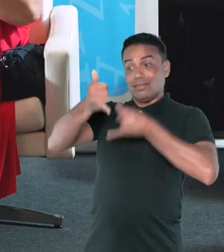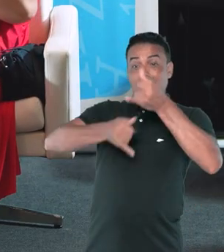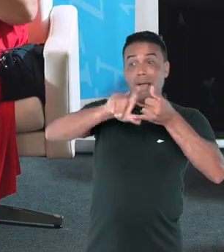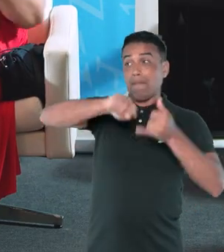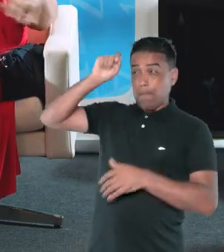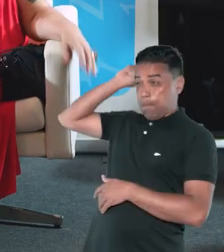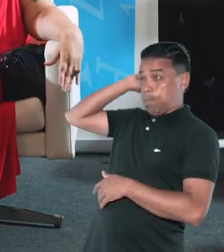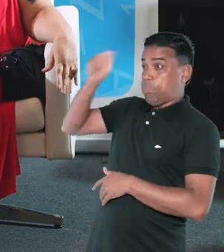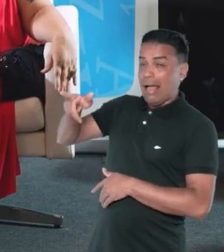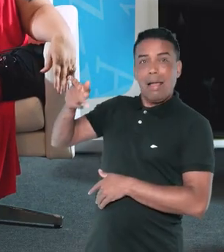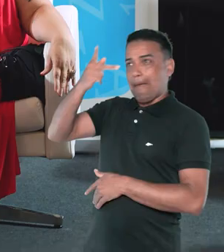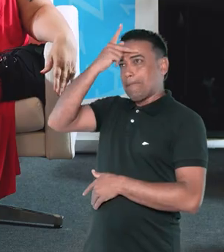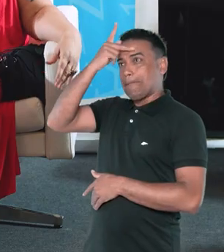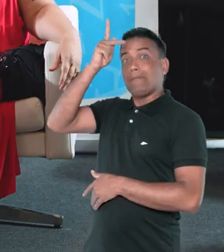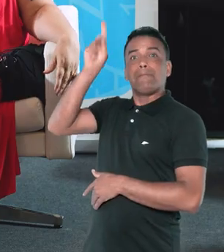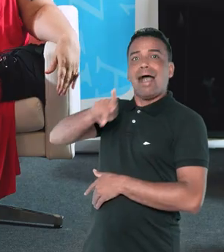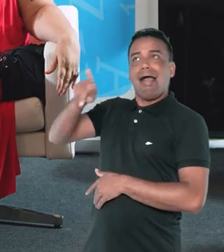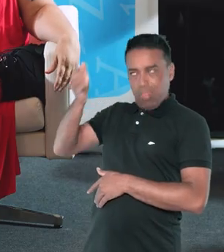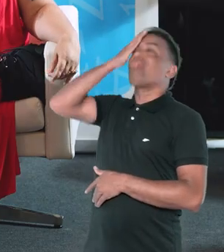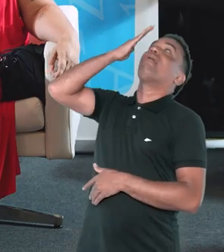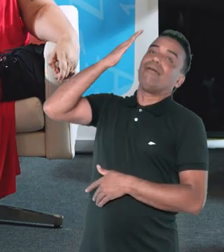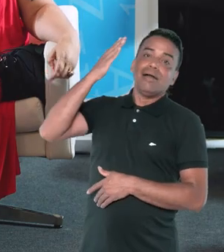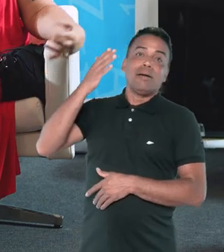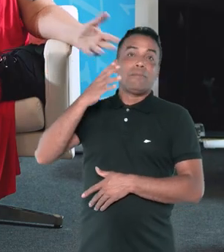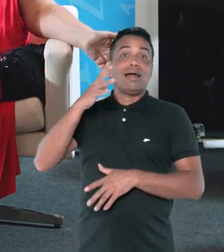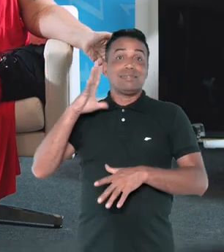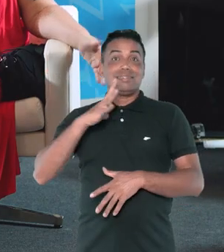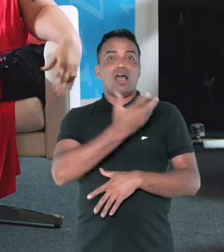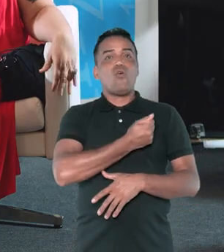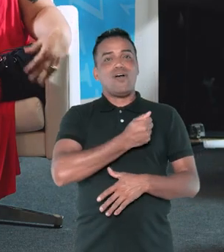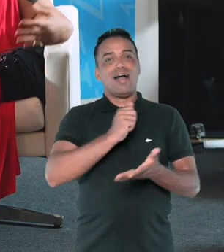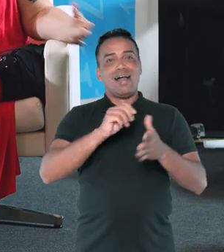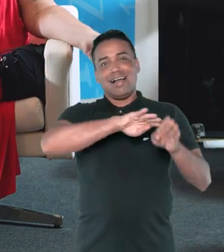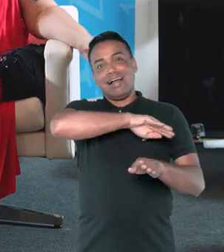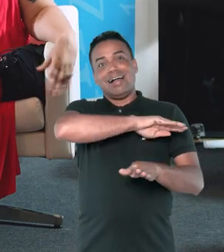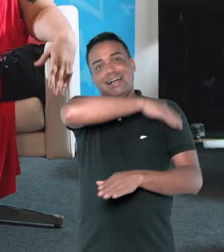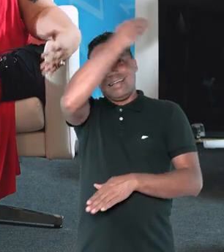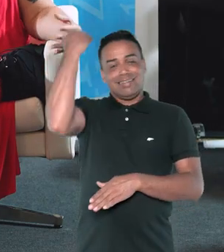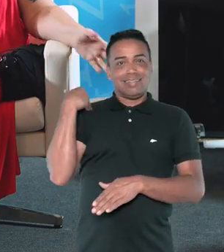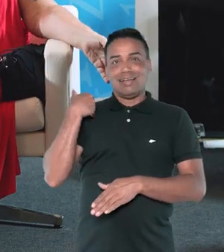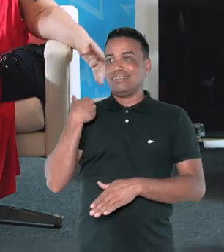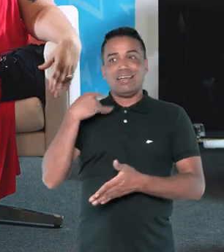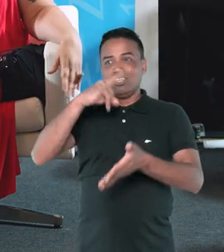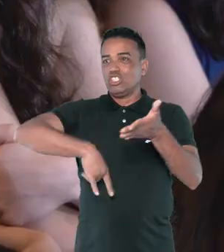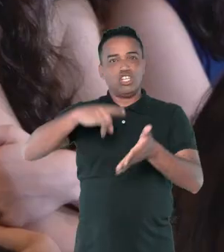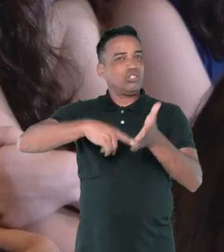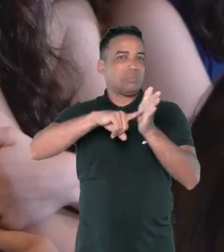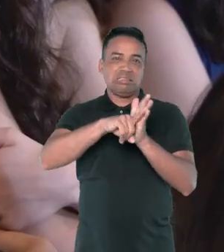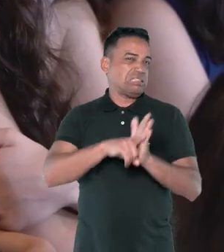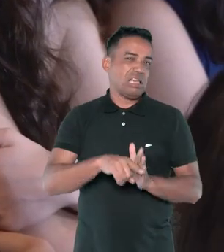na cabeça do padre para salvar a santa. A Joana Camelo, não consegui registro dela, procurei muito registro dela, mas